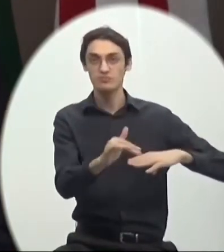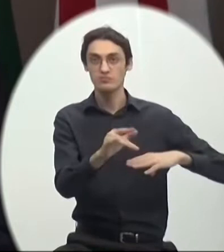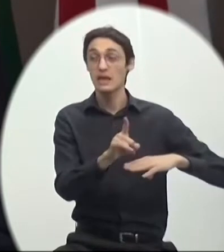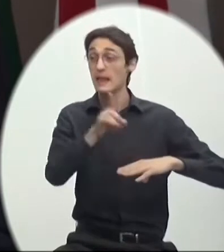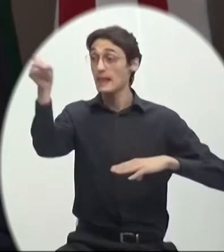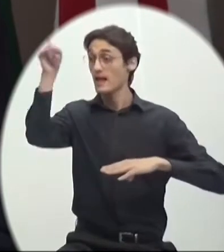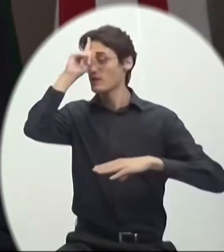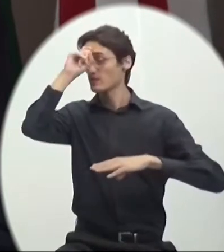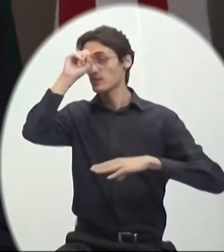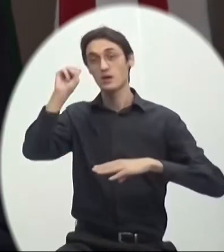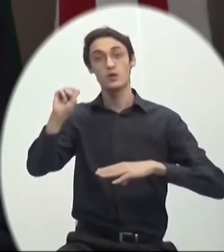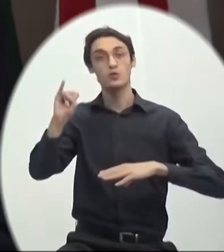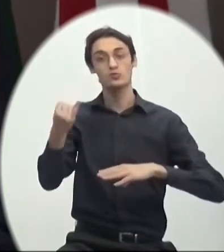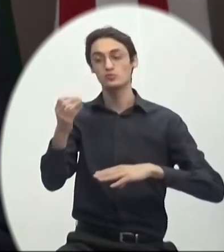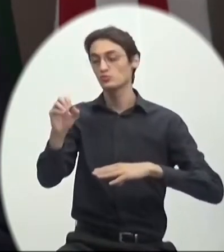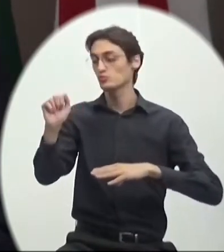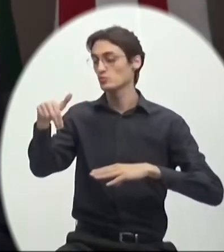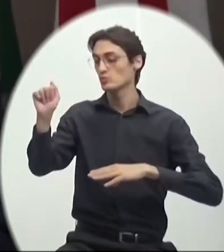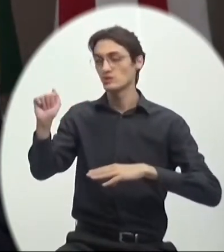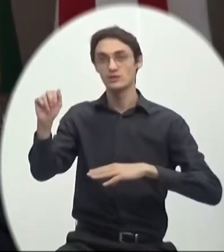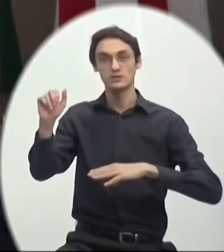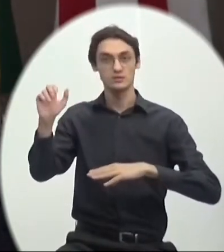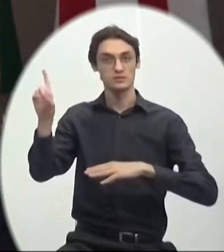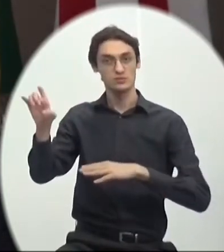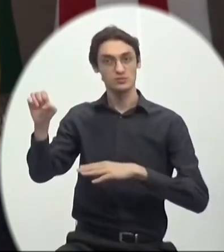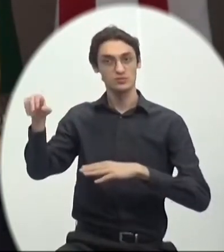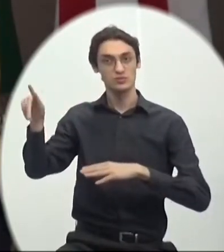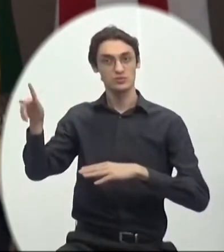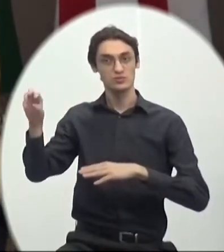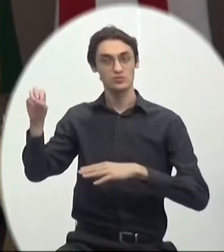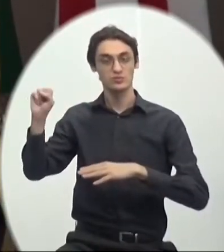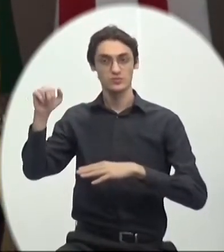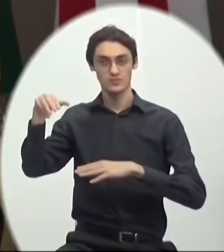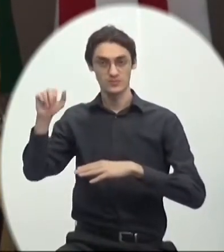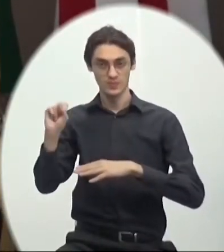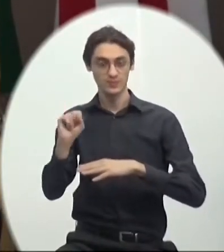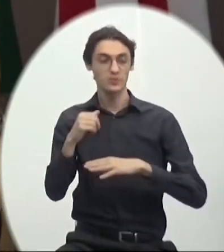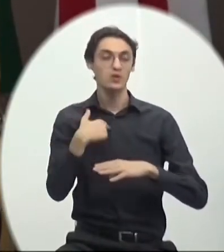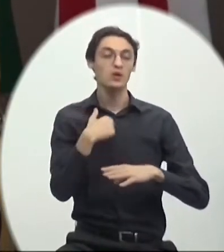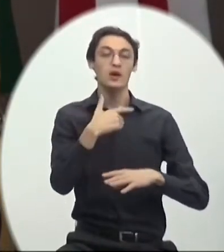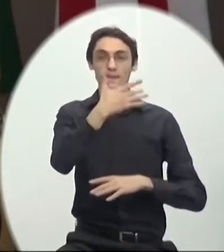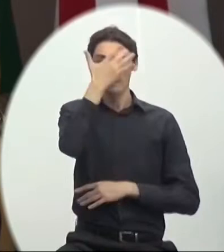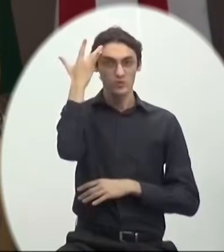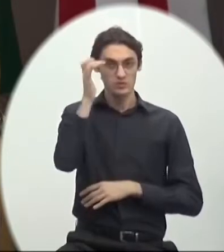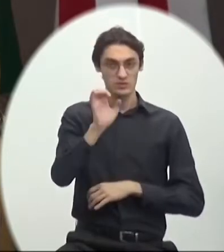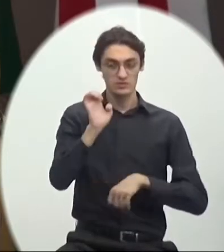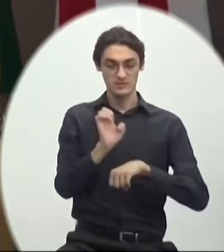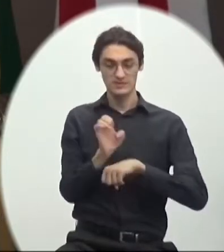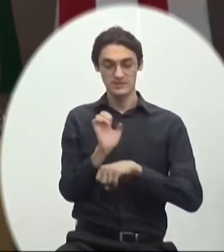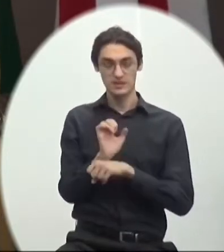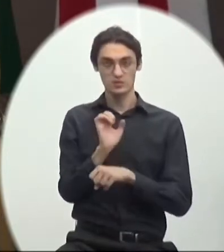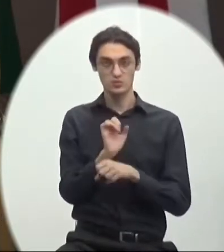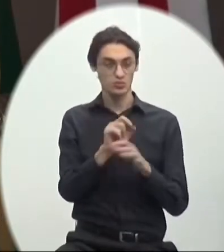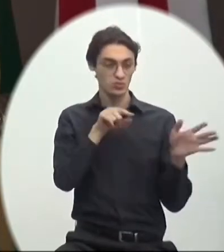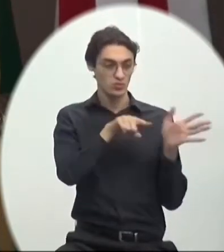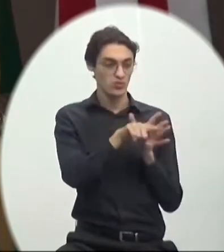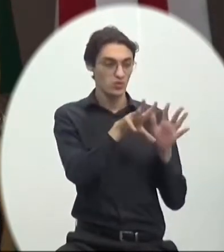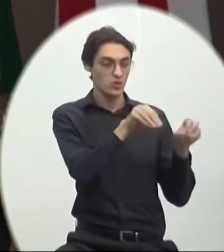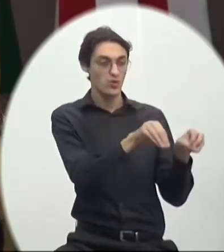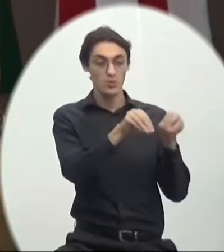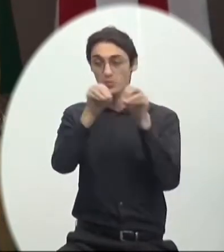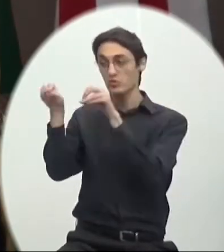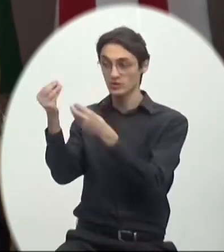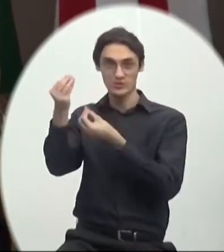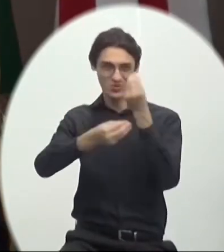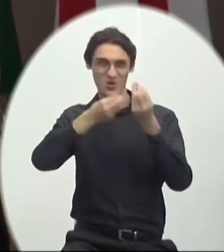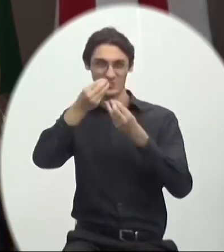Guzmão. O regulador do Estado, da Secretaria de Estado, que regula os leitos, ele